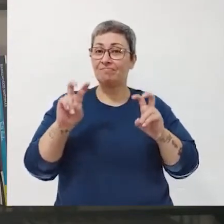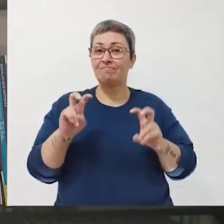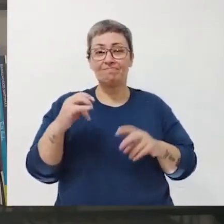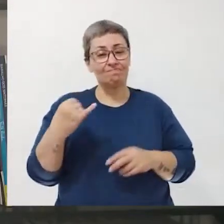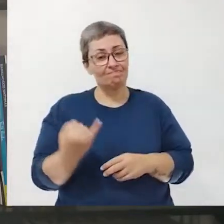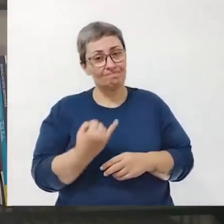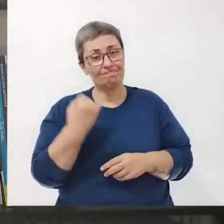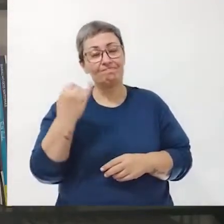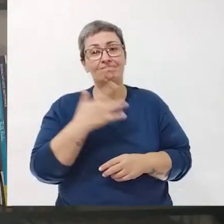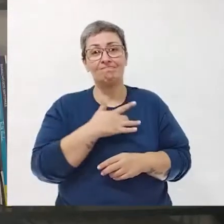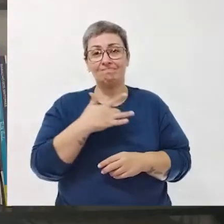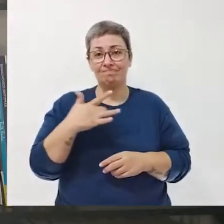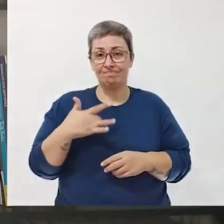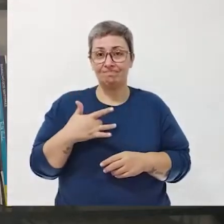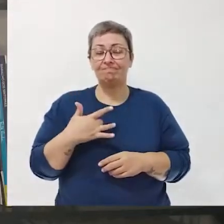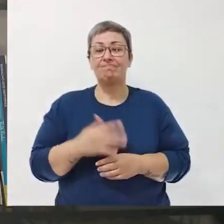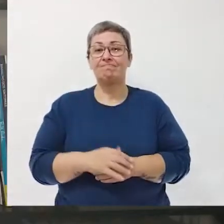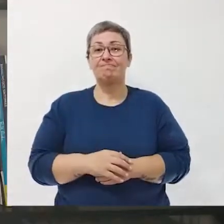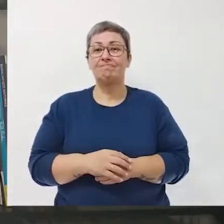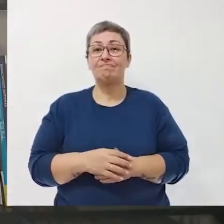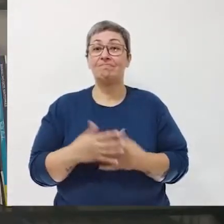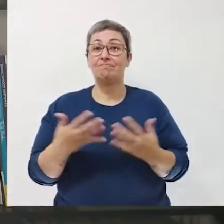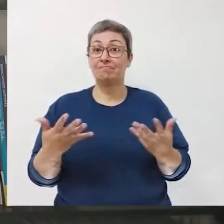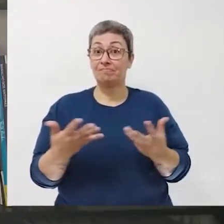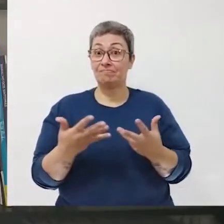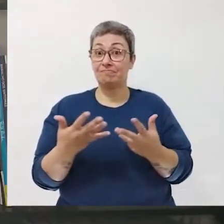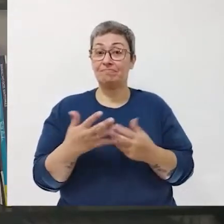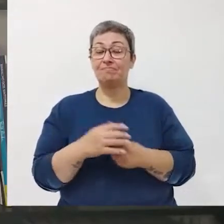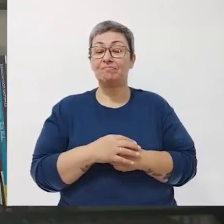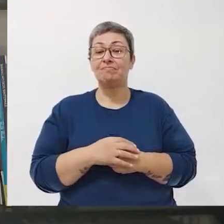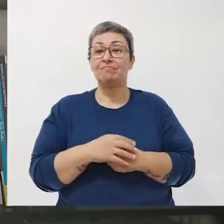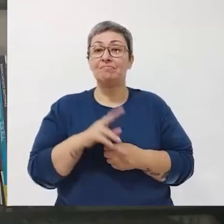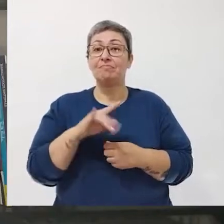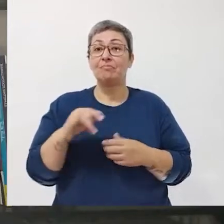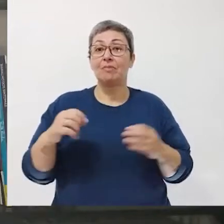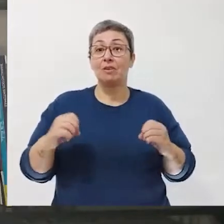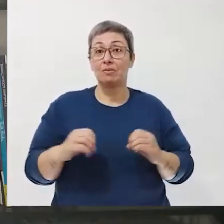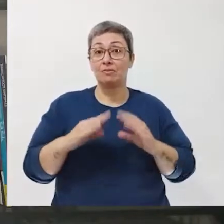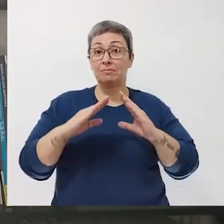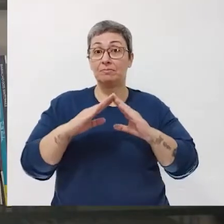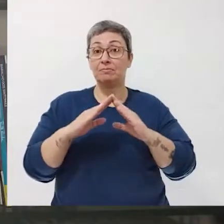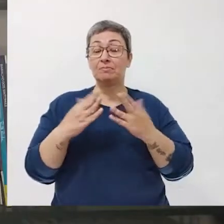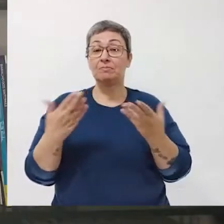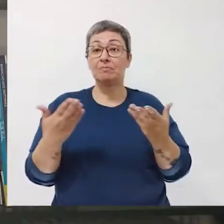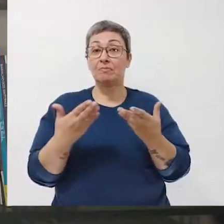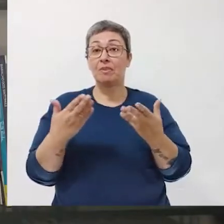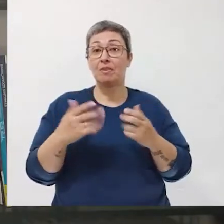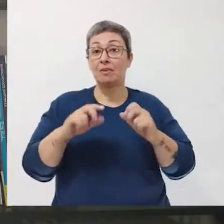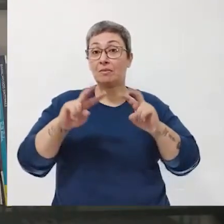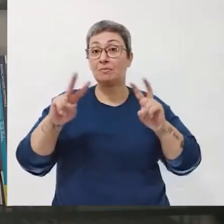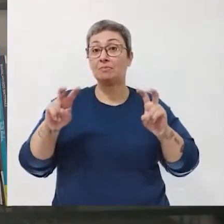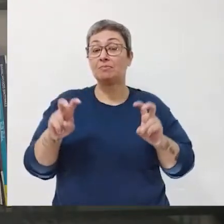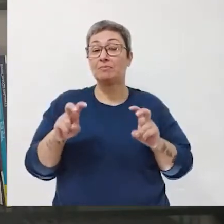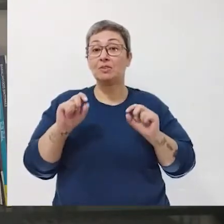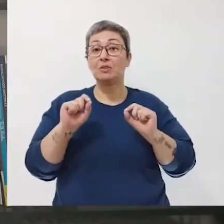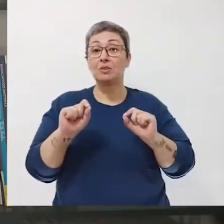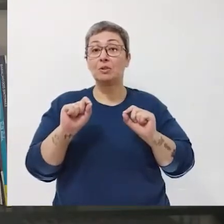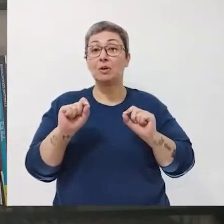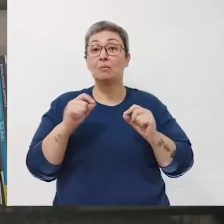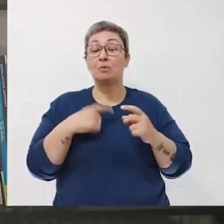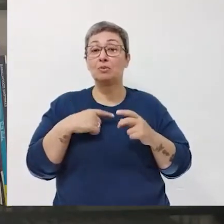muito importante para a saúde da gente, né? Bom, hoje, aqui no nosso programa, a gente vai falar sobre o que a gente